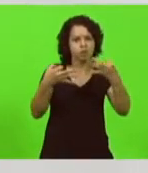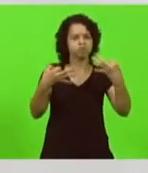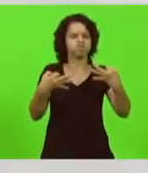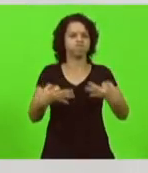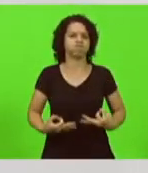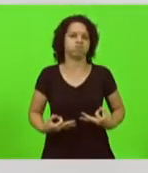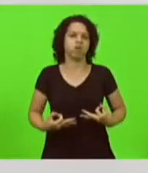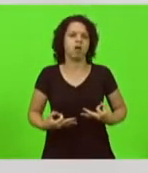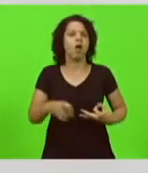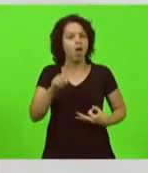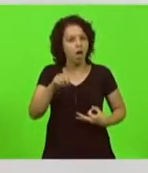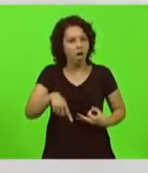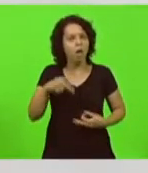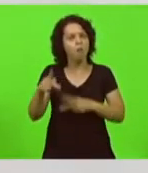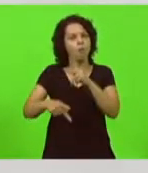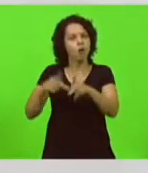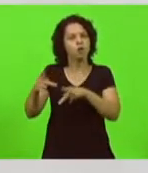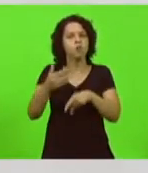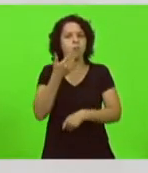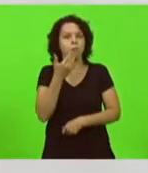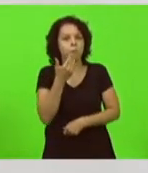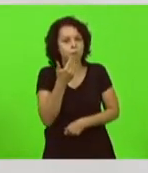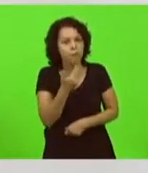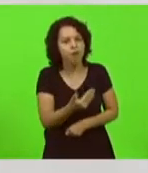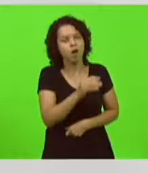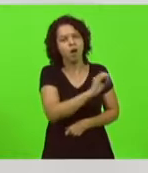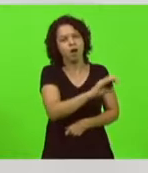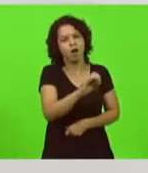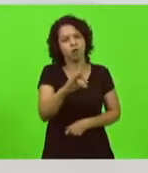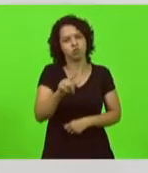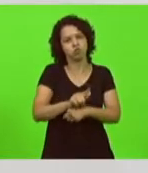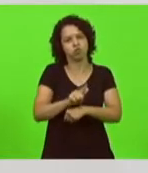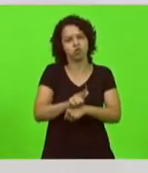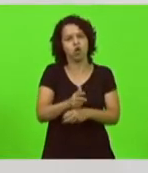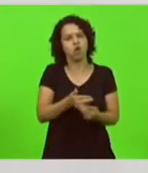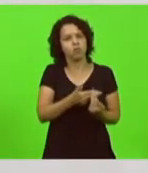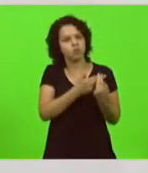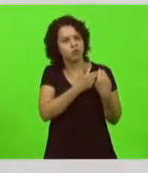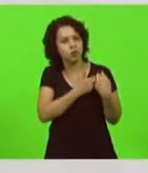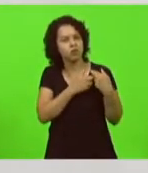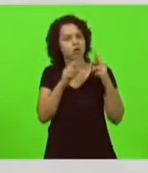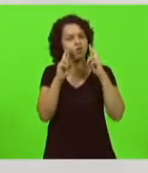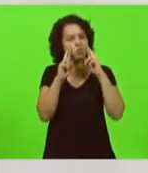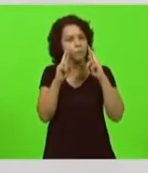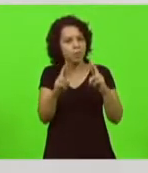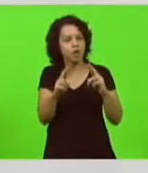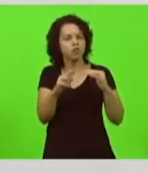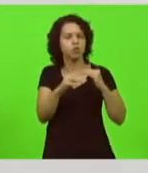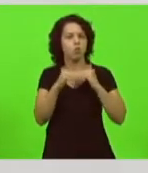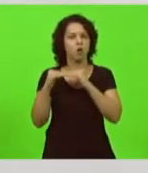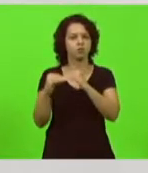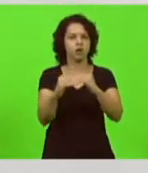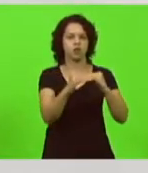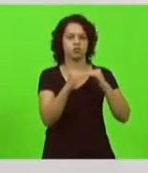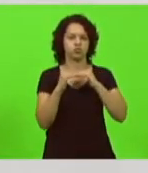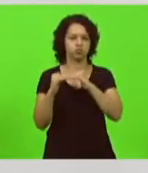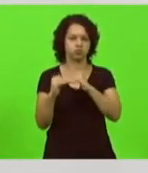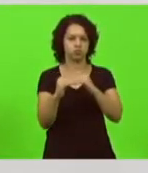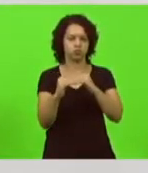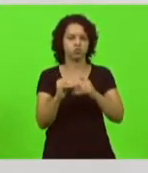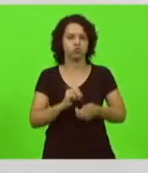que pede a população dos seus gestores: responsabilidade, respeito e igualdade. Por meio do Plano